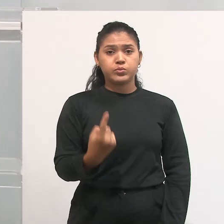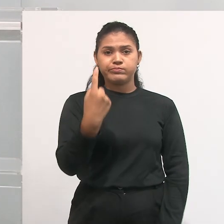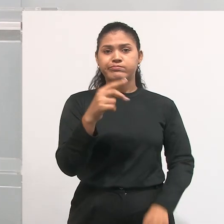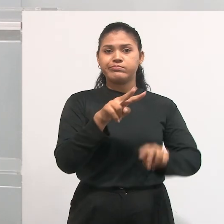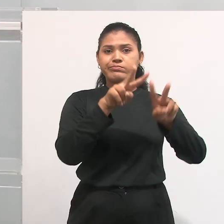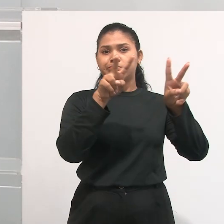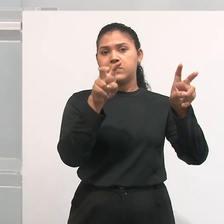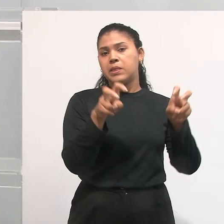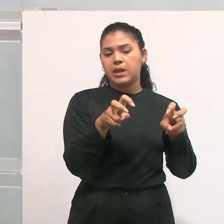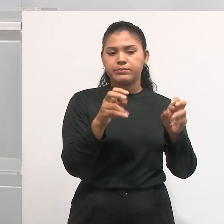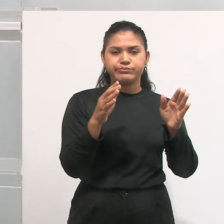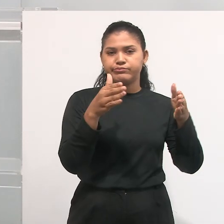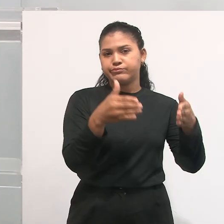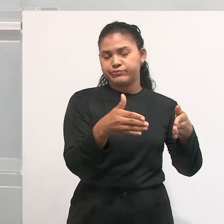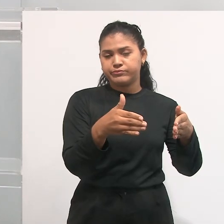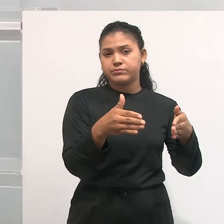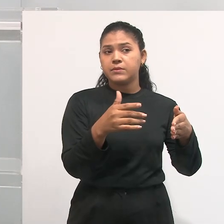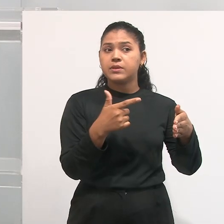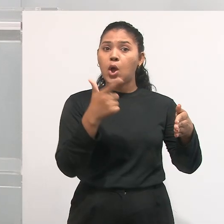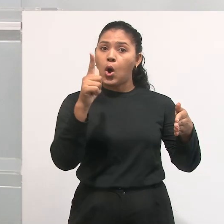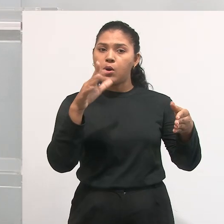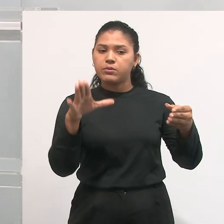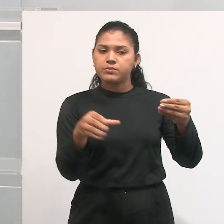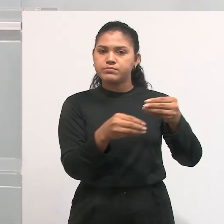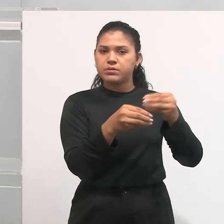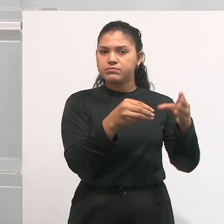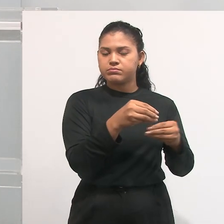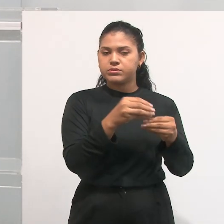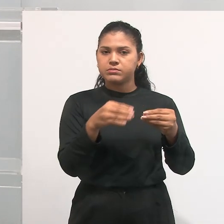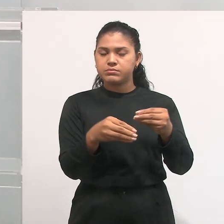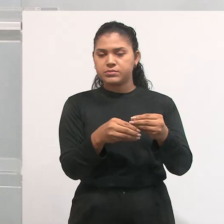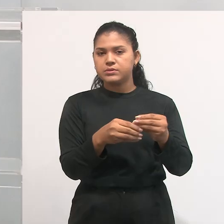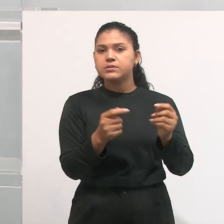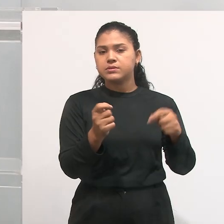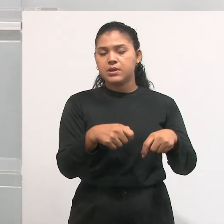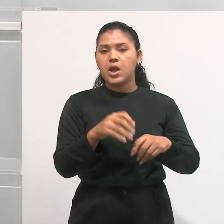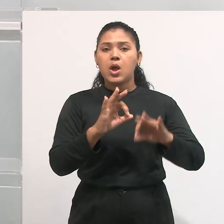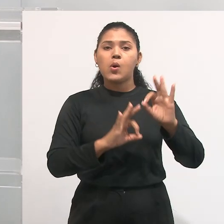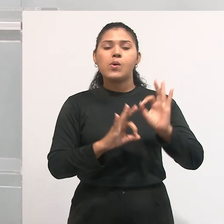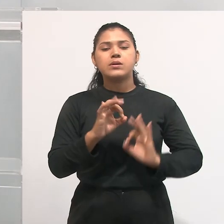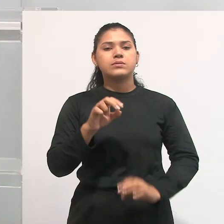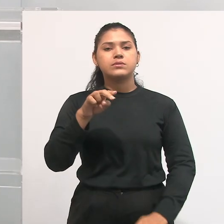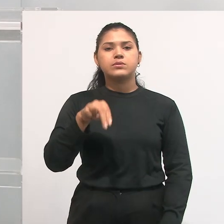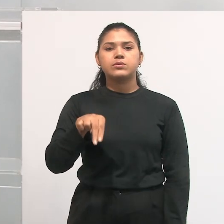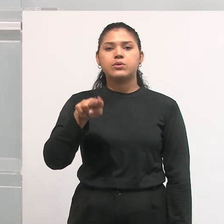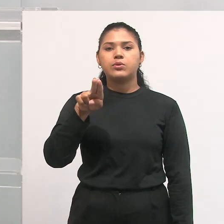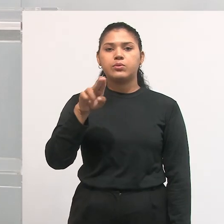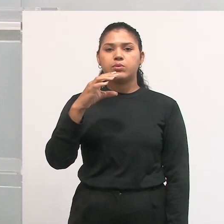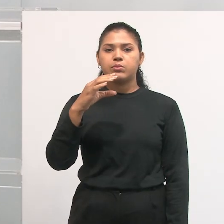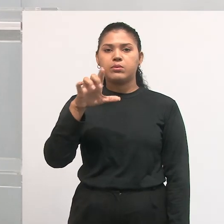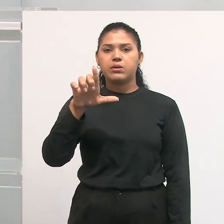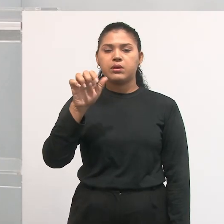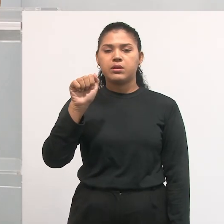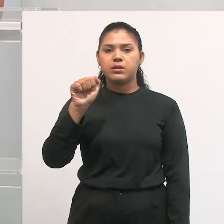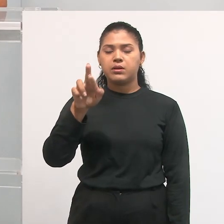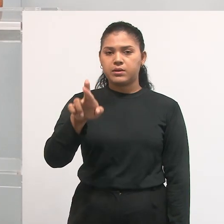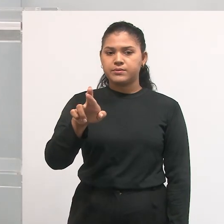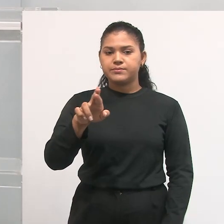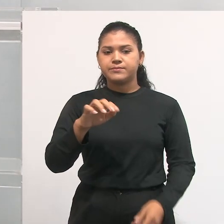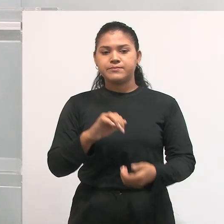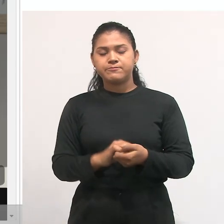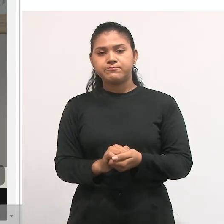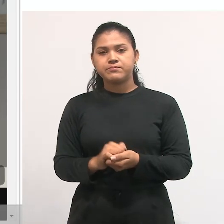ao redor desse tema os demais se organizam. Essa pode ser considerada uma forma de organização do currículo nuclear. Nessa